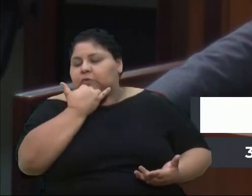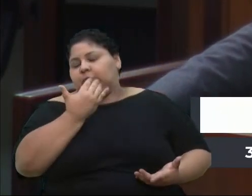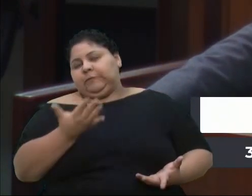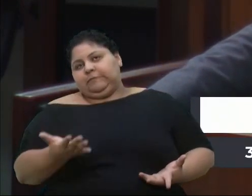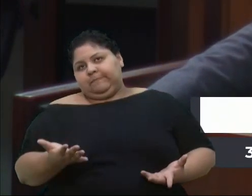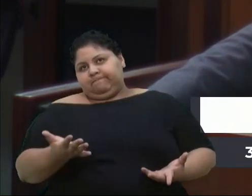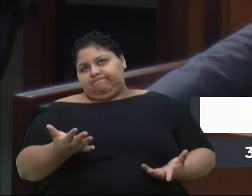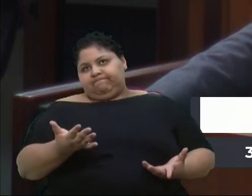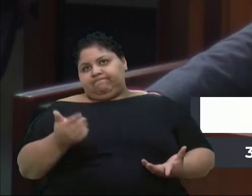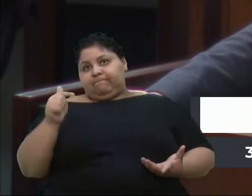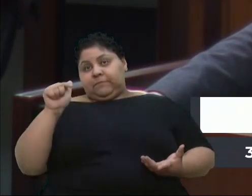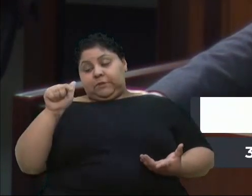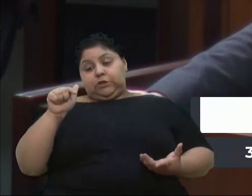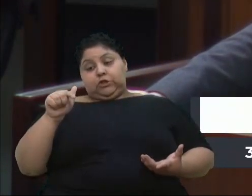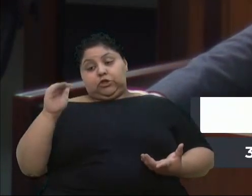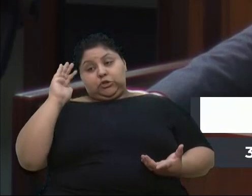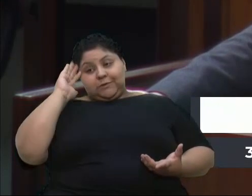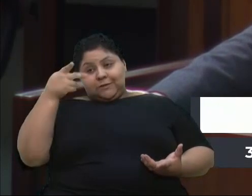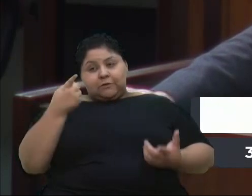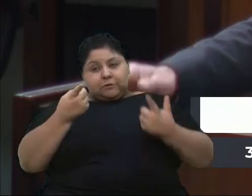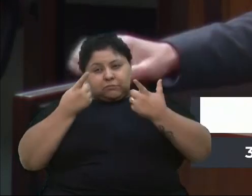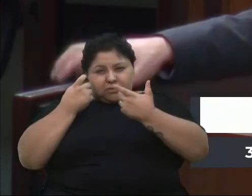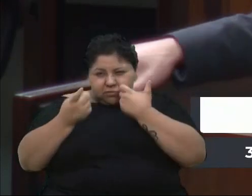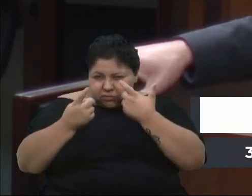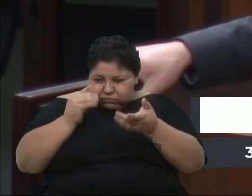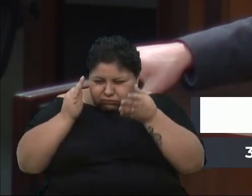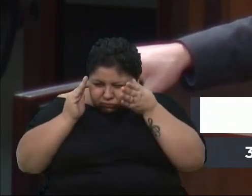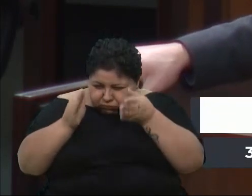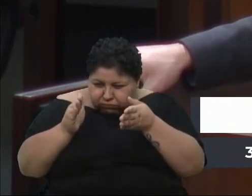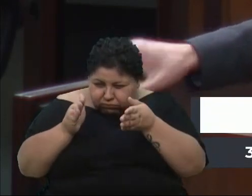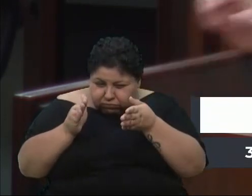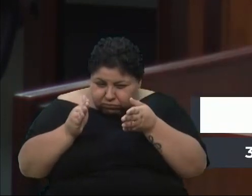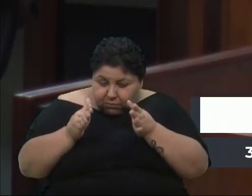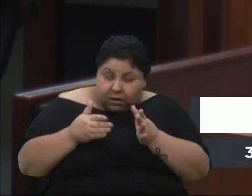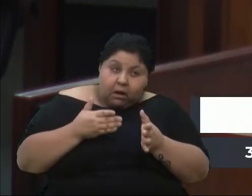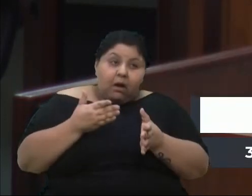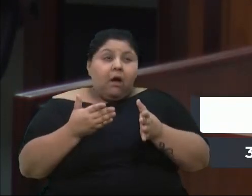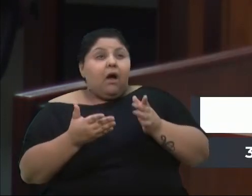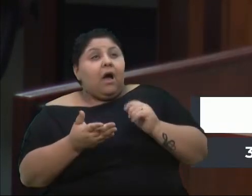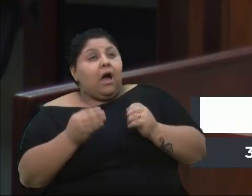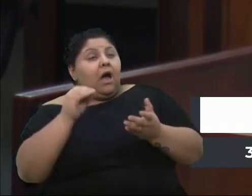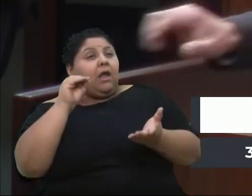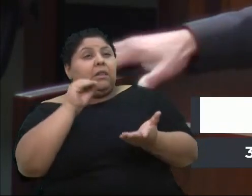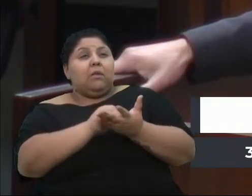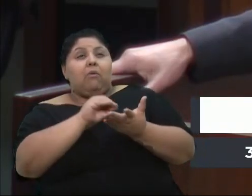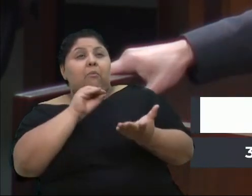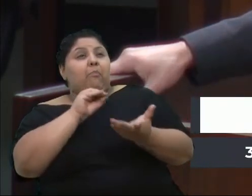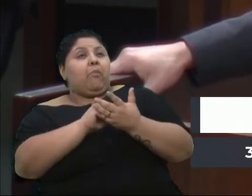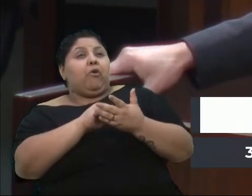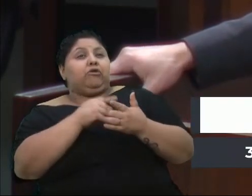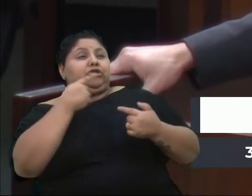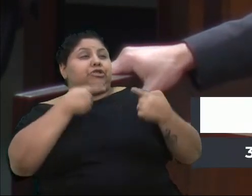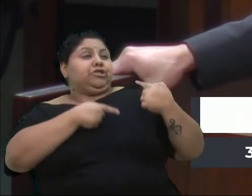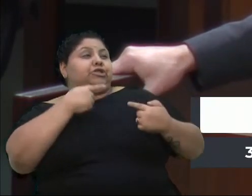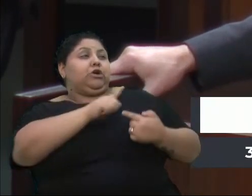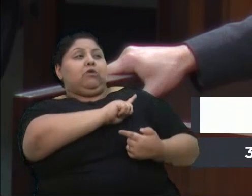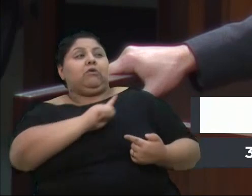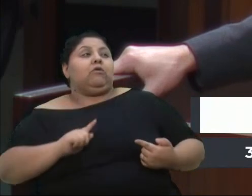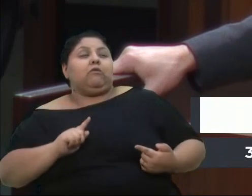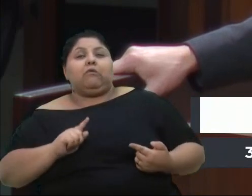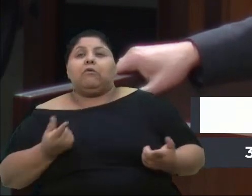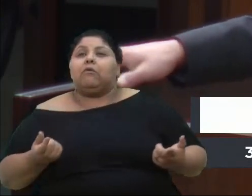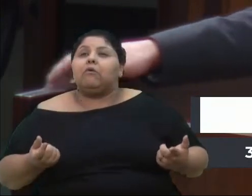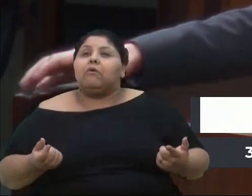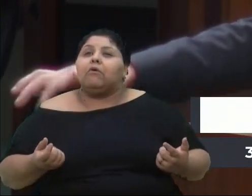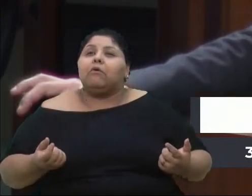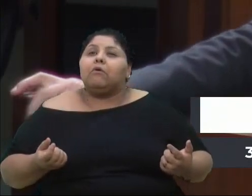É isto que nós temos que analisar e frisar. Ah, mas não pode criticar o governo. Qual que é as atribuições do vereador?